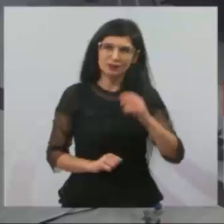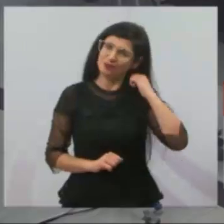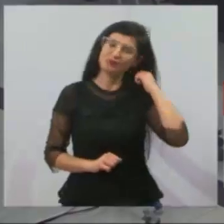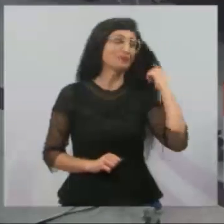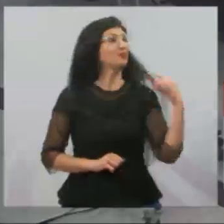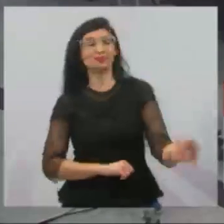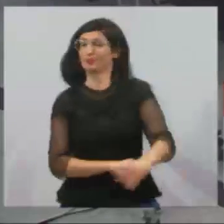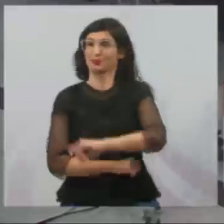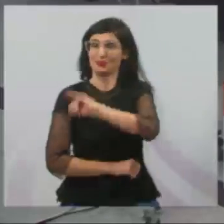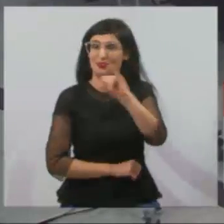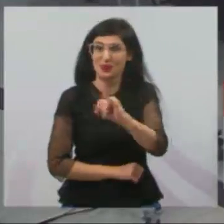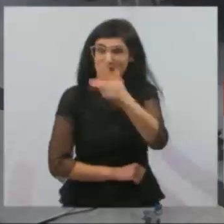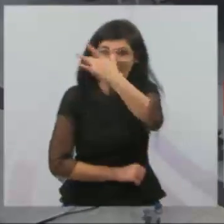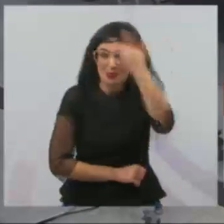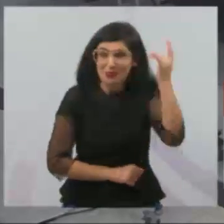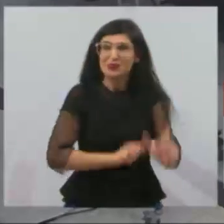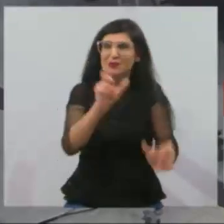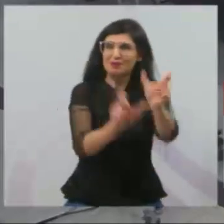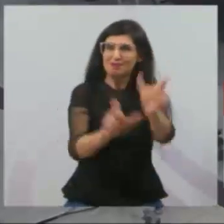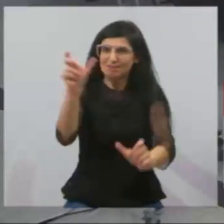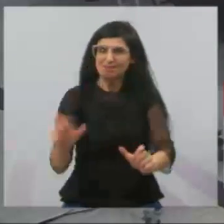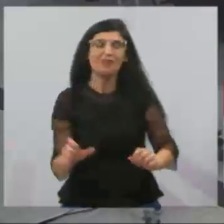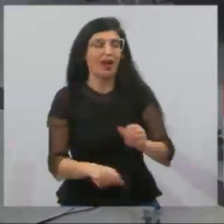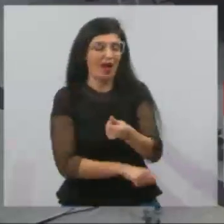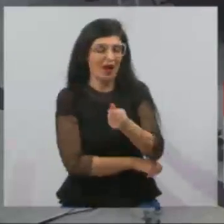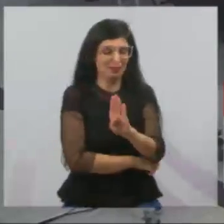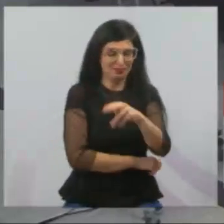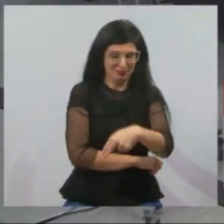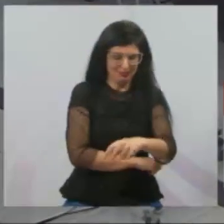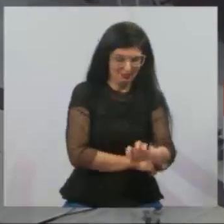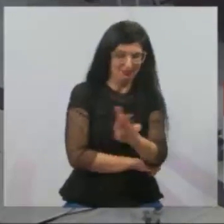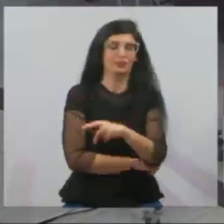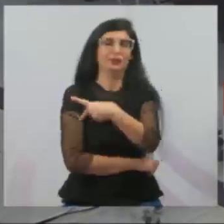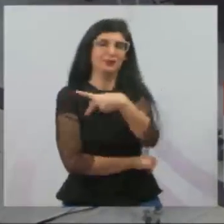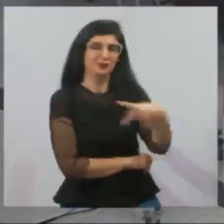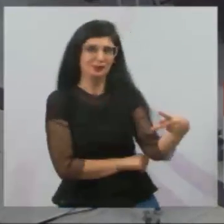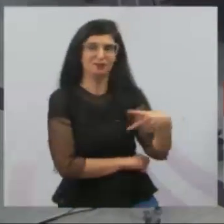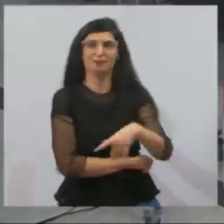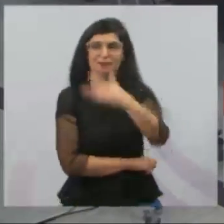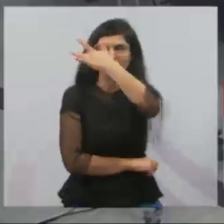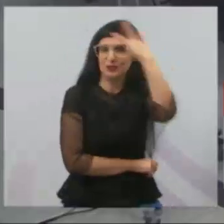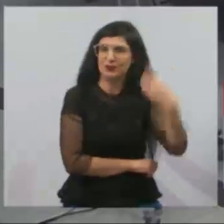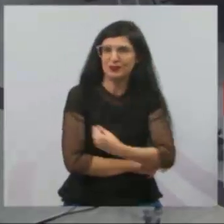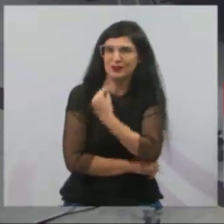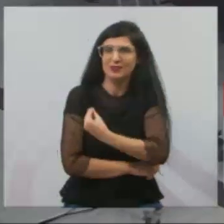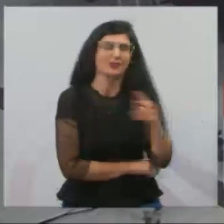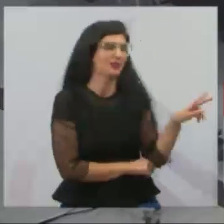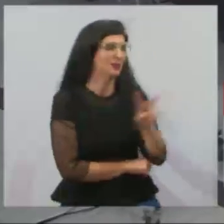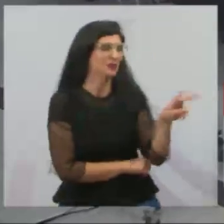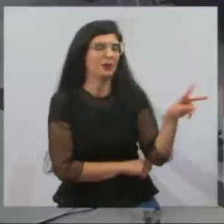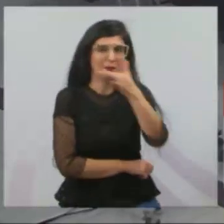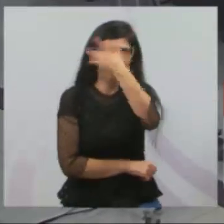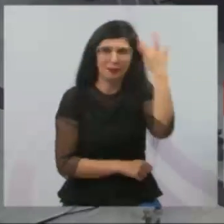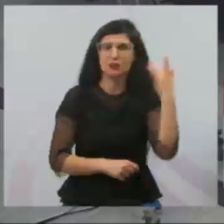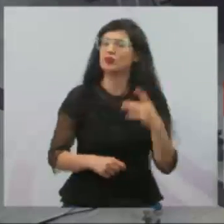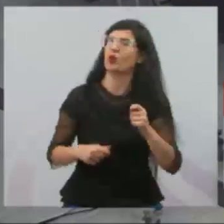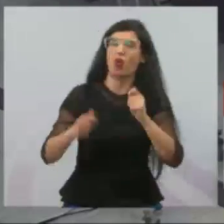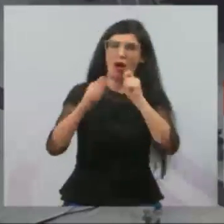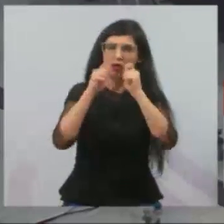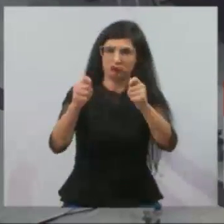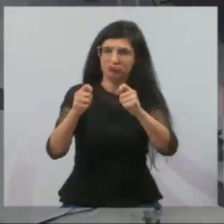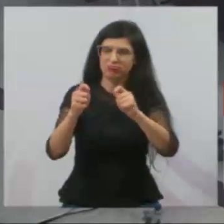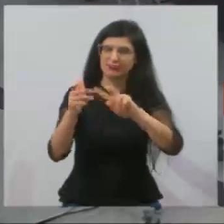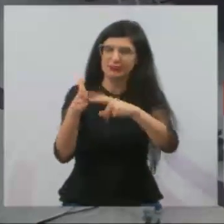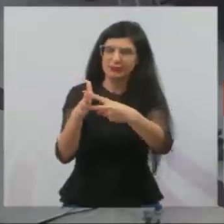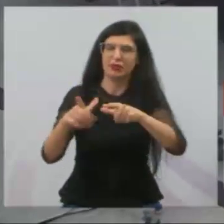Saudações à mesa, nobre presidente Abner de Madureira, saudações a todos os nobres pares, assessoria aqui presente, tudo que